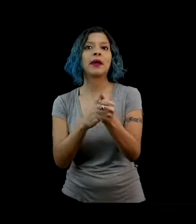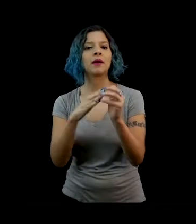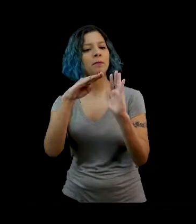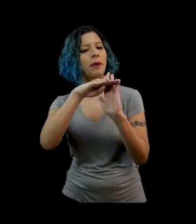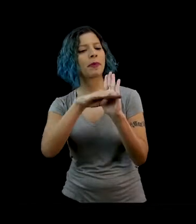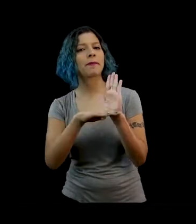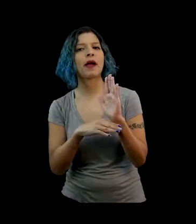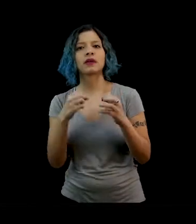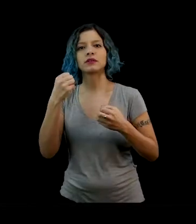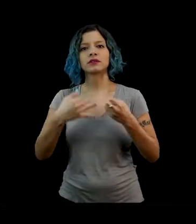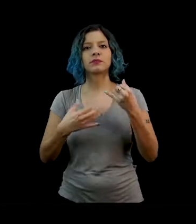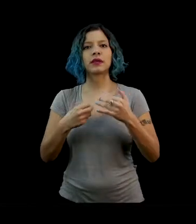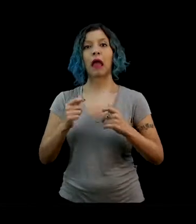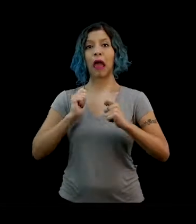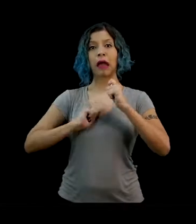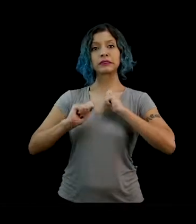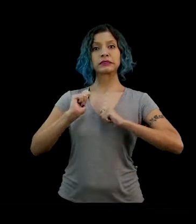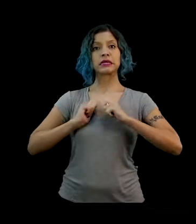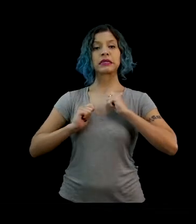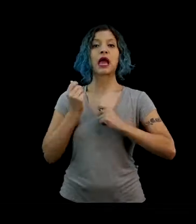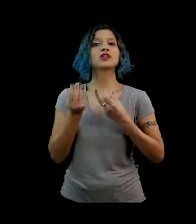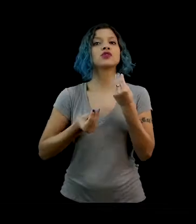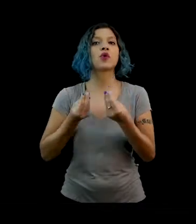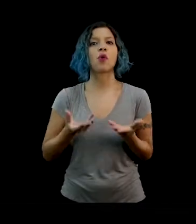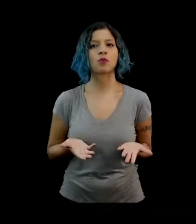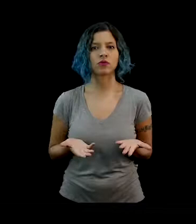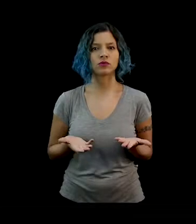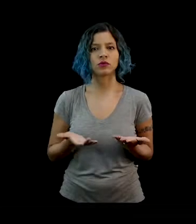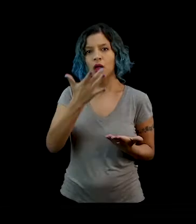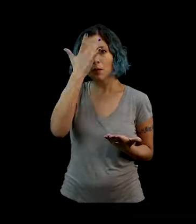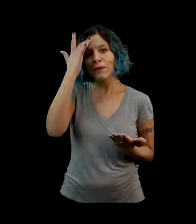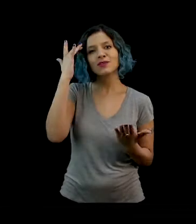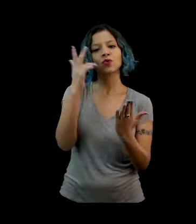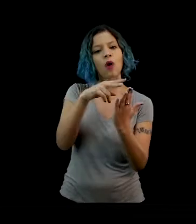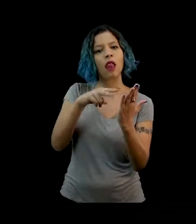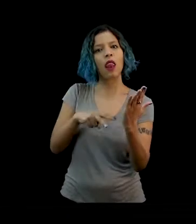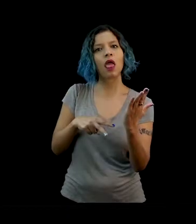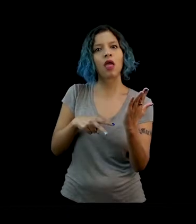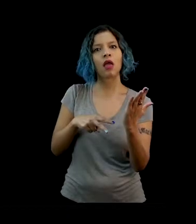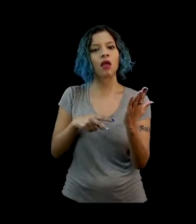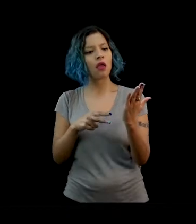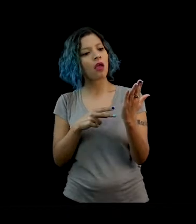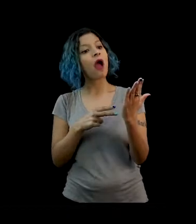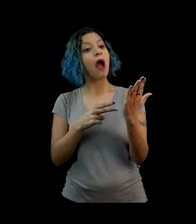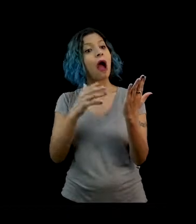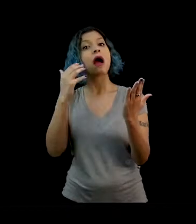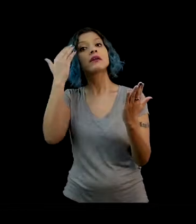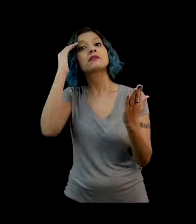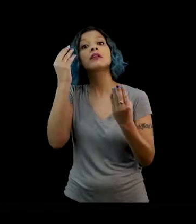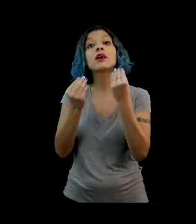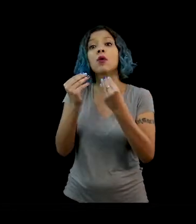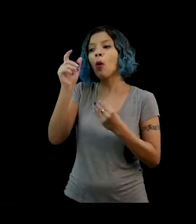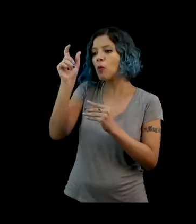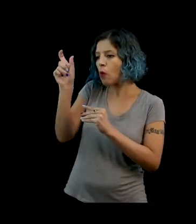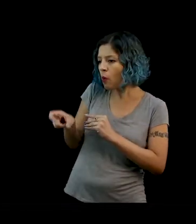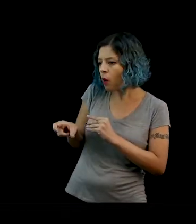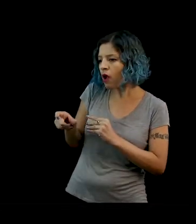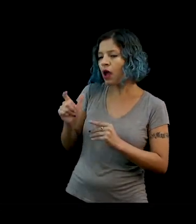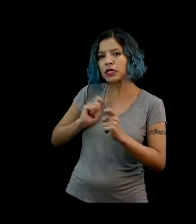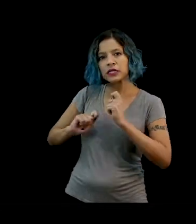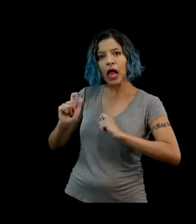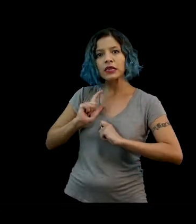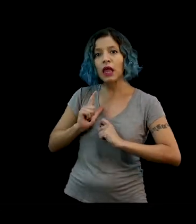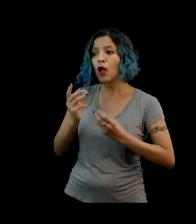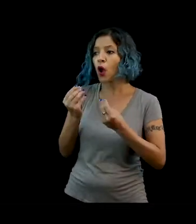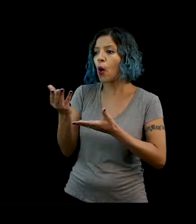o for sawing prolator como ele deve lidar com pessoas ansiosas eu tô